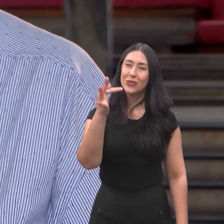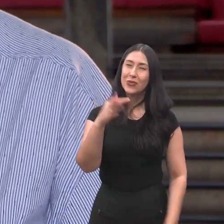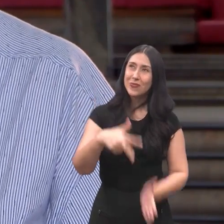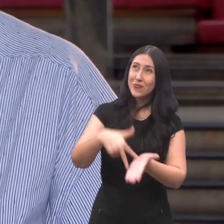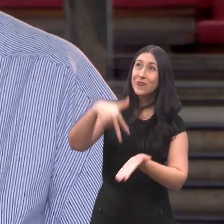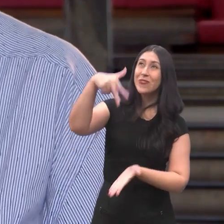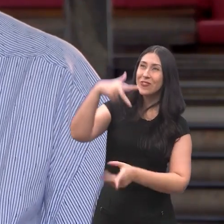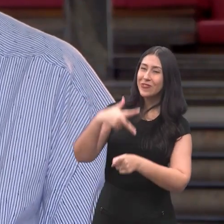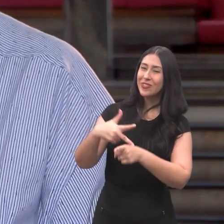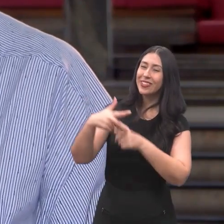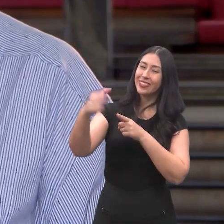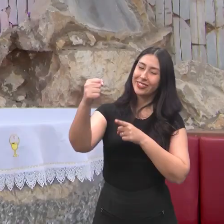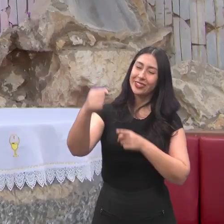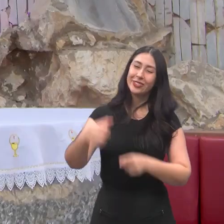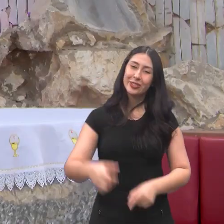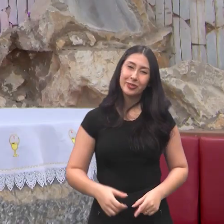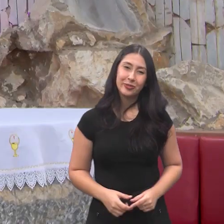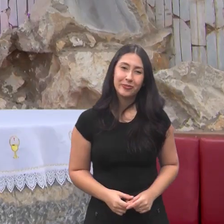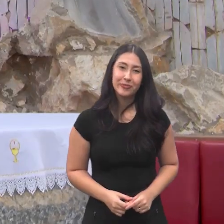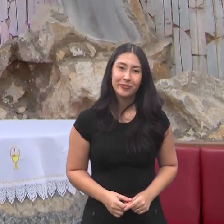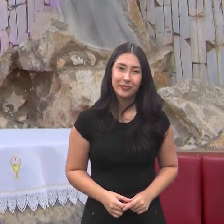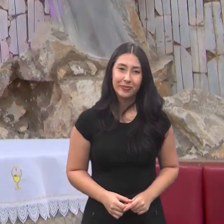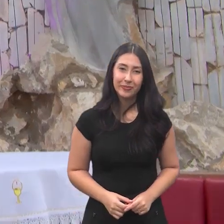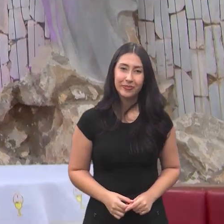nossa passagem também será vitoriosa.